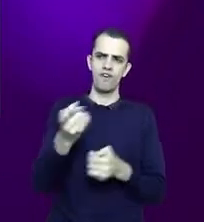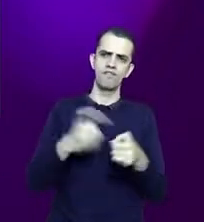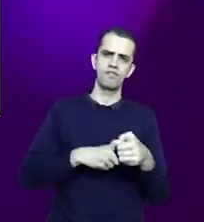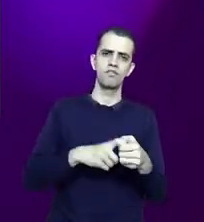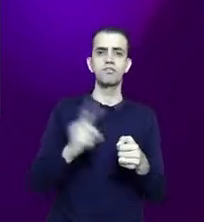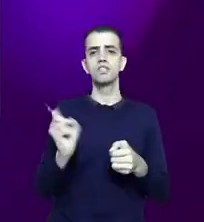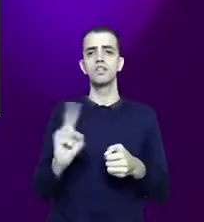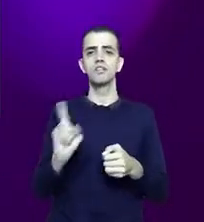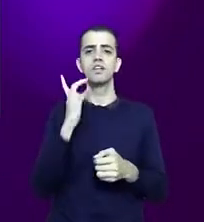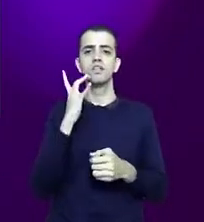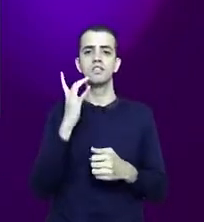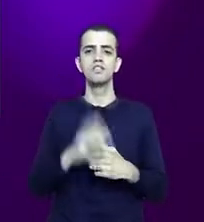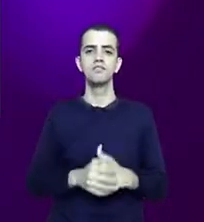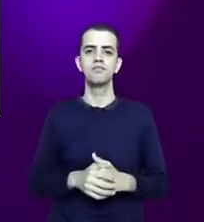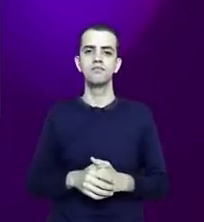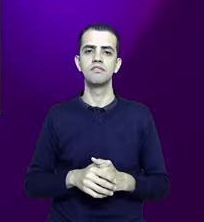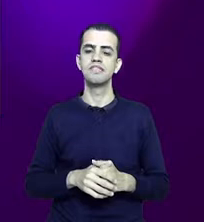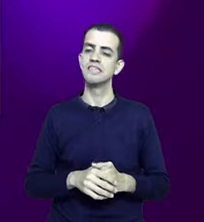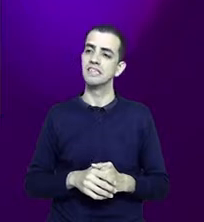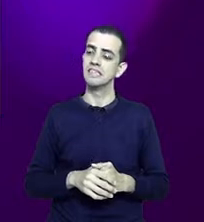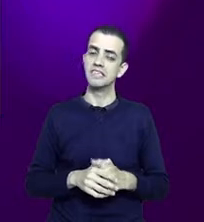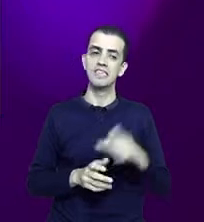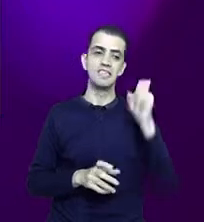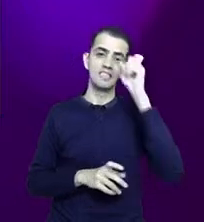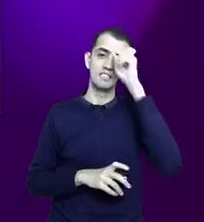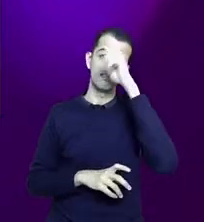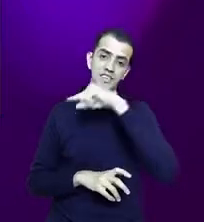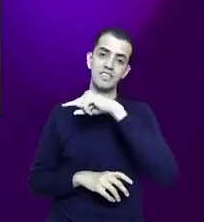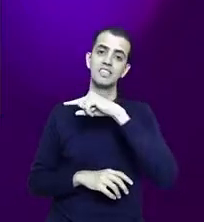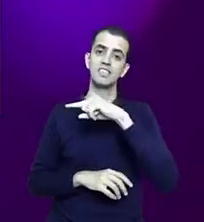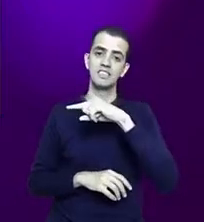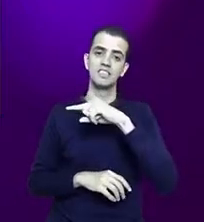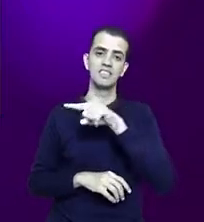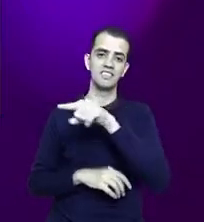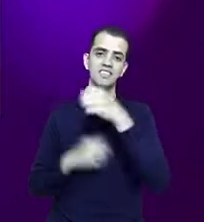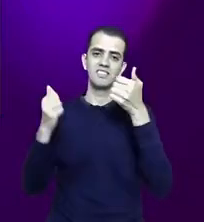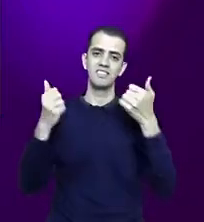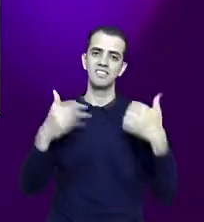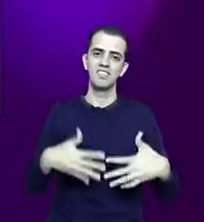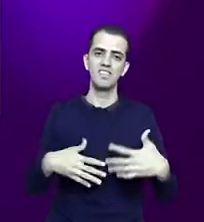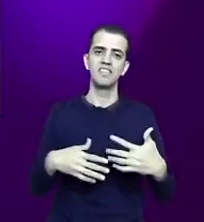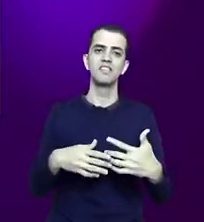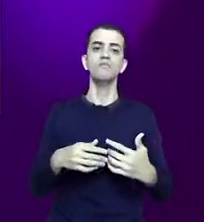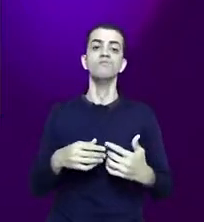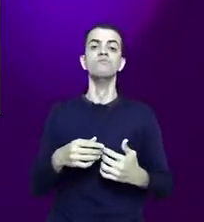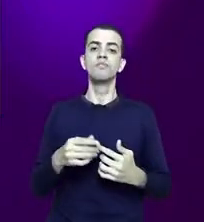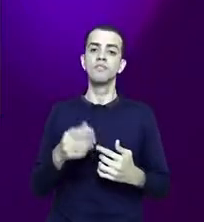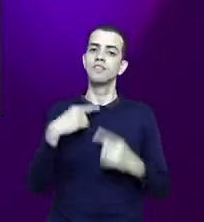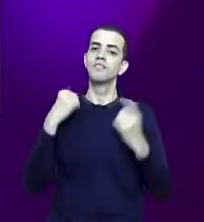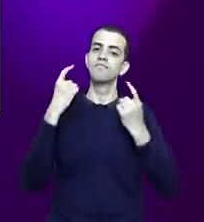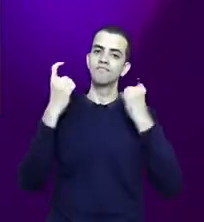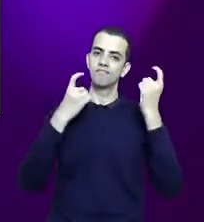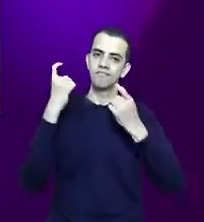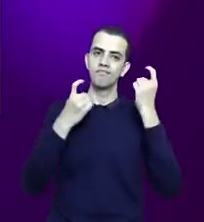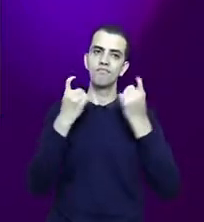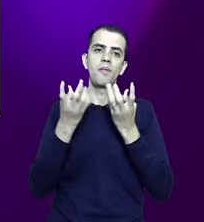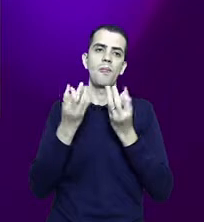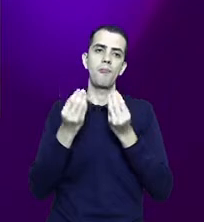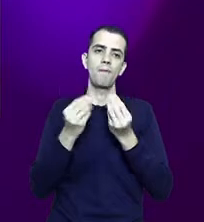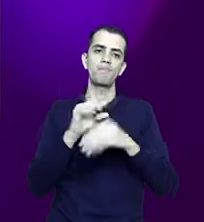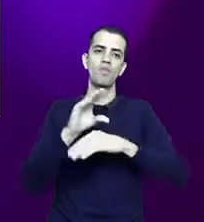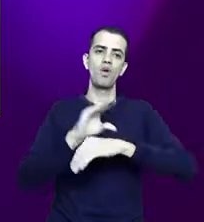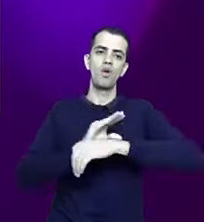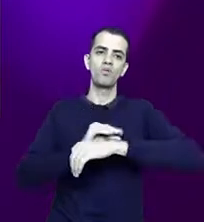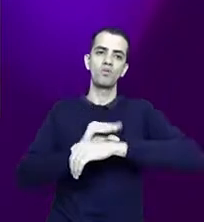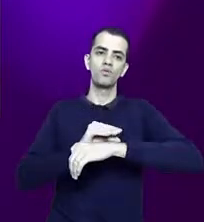não? Difícil prometer, né? Como o Dr. Diego falou, bem comentou, eu também me preocuparia muito com a cartilagem, né? Eu